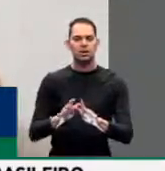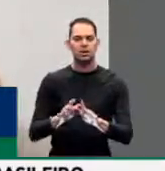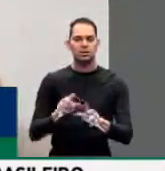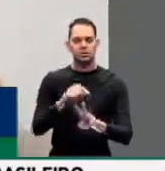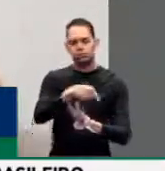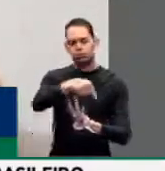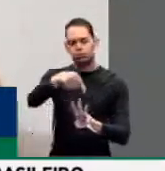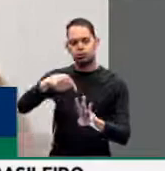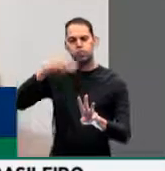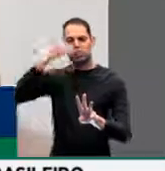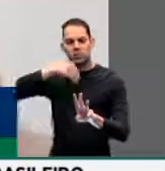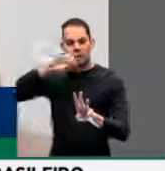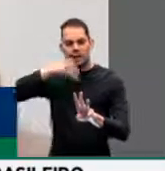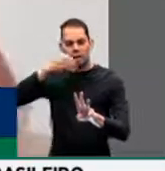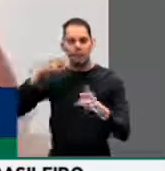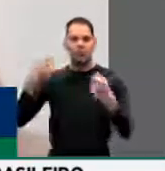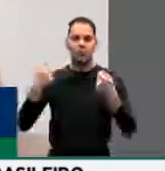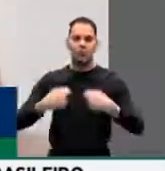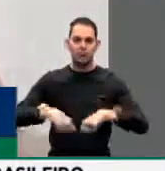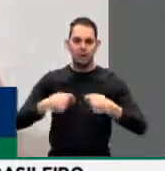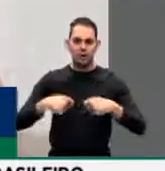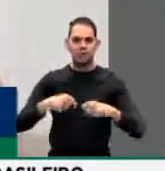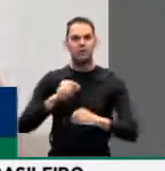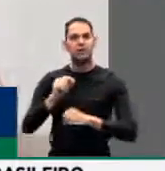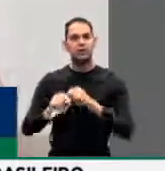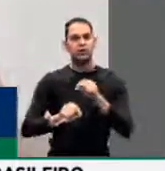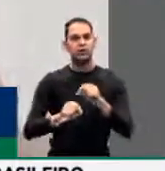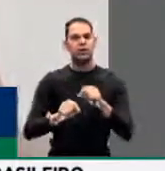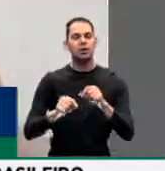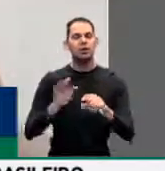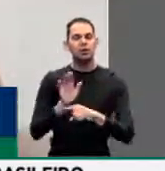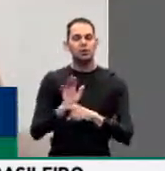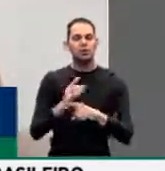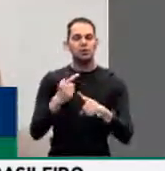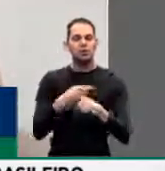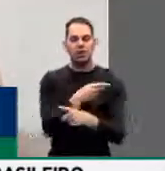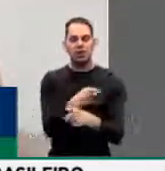mais vulneráveis e estão sendo prejudicados por